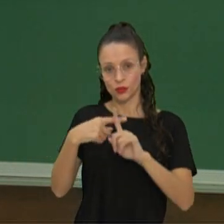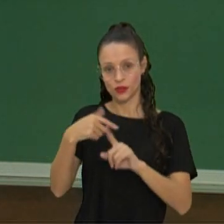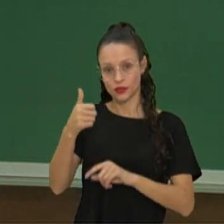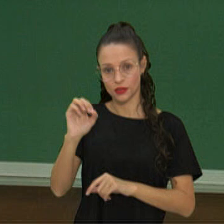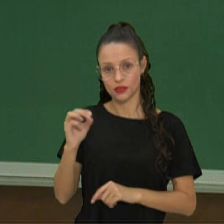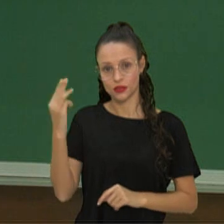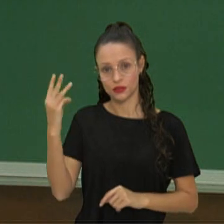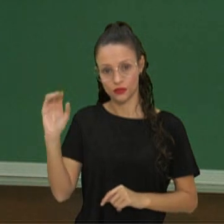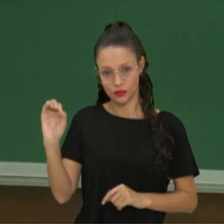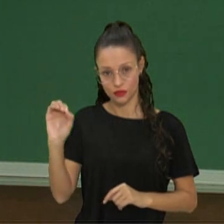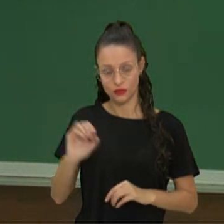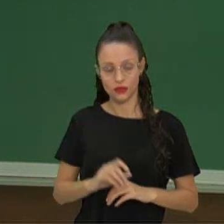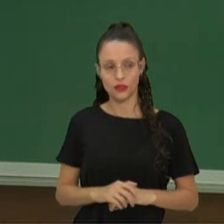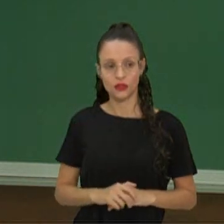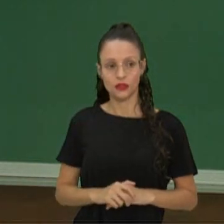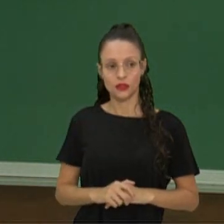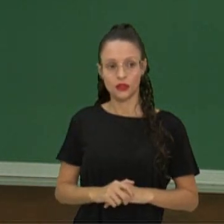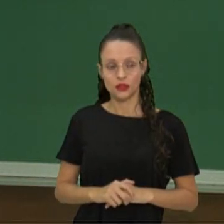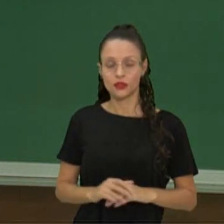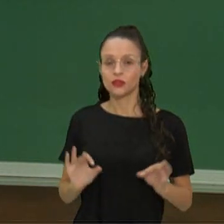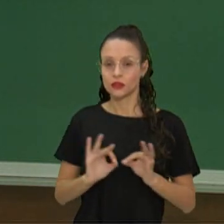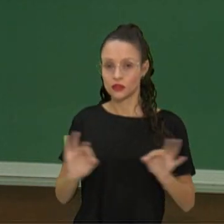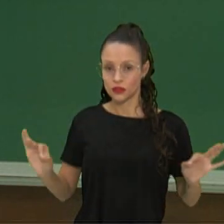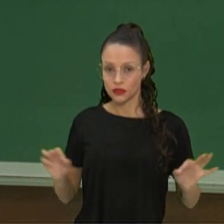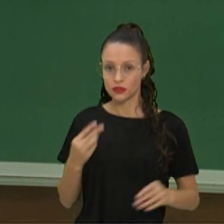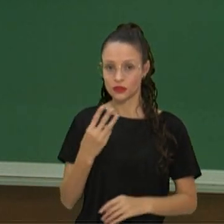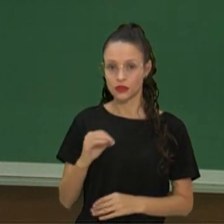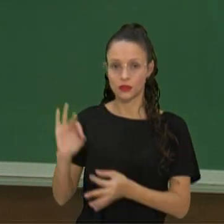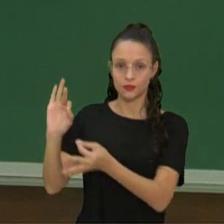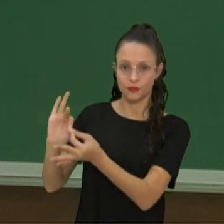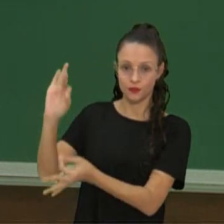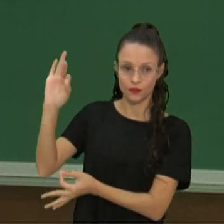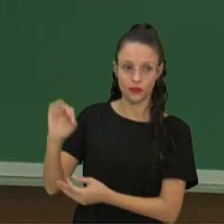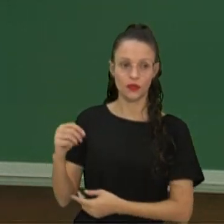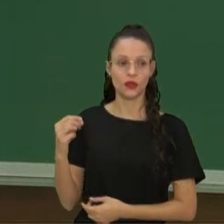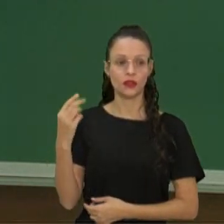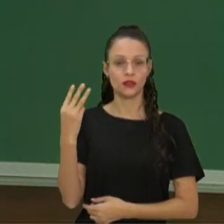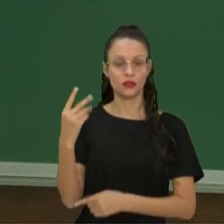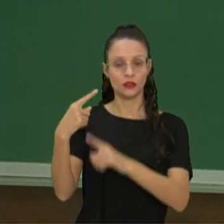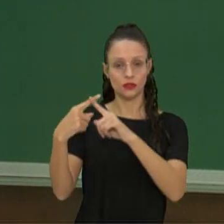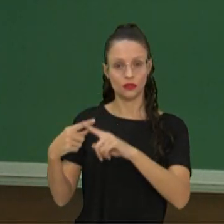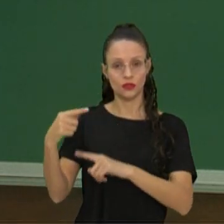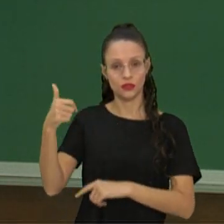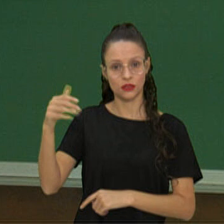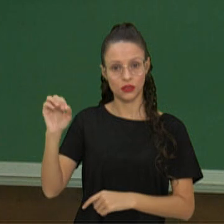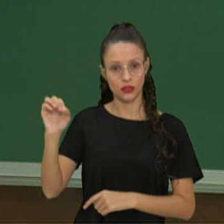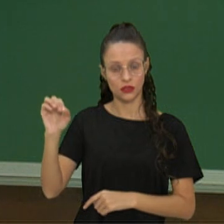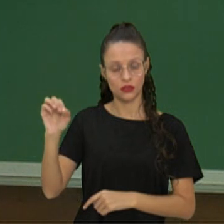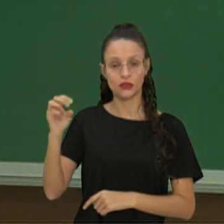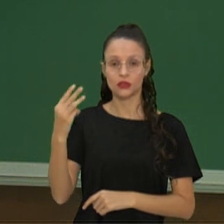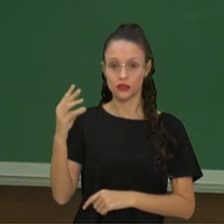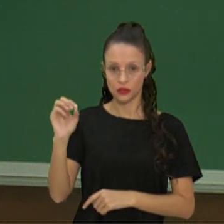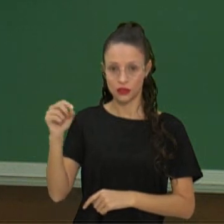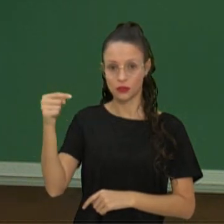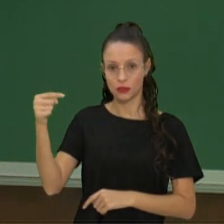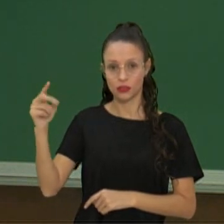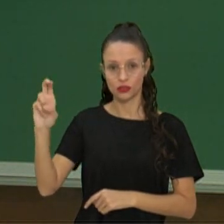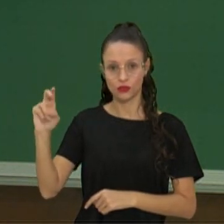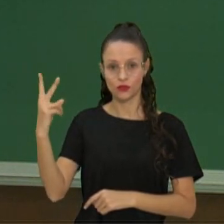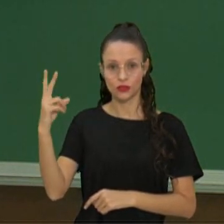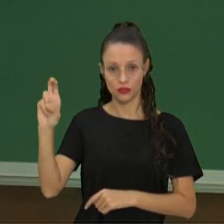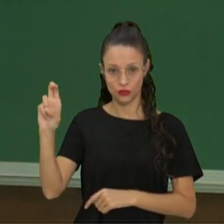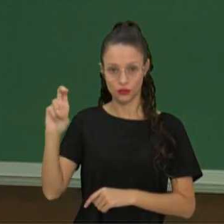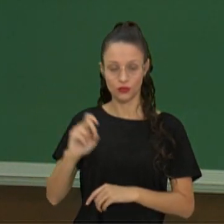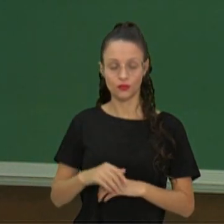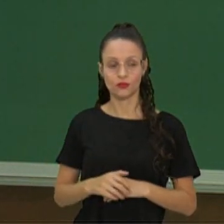30. Então aqui o comprimento é 30. E a largura? 3 vezes 10, 30. 30 menos 5,